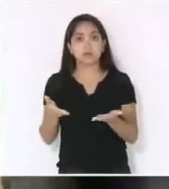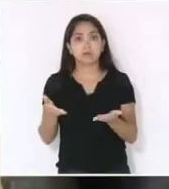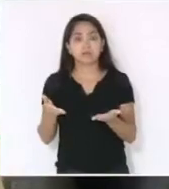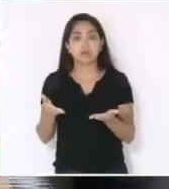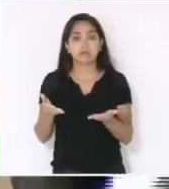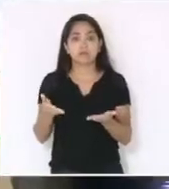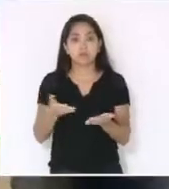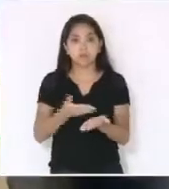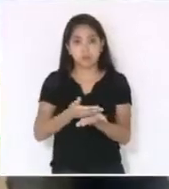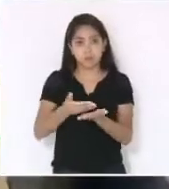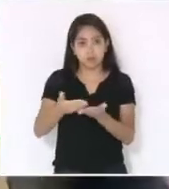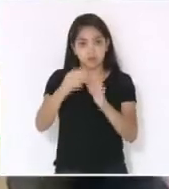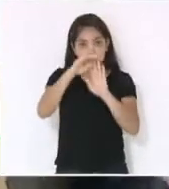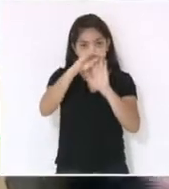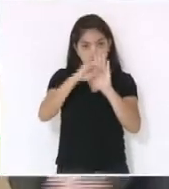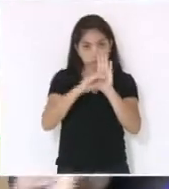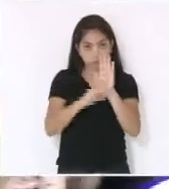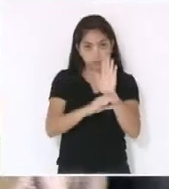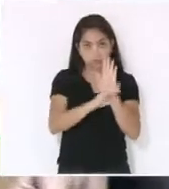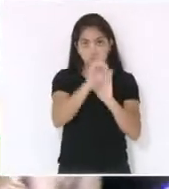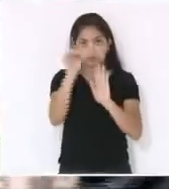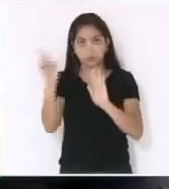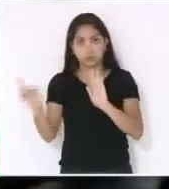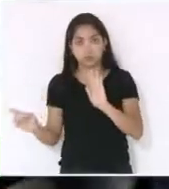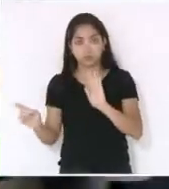vamos para a ordem do dia.